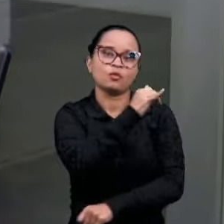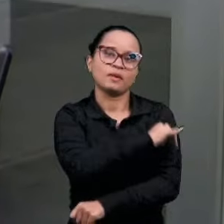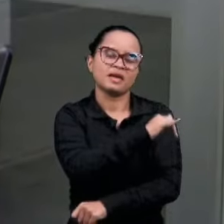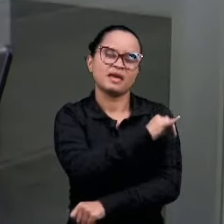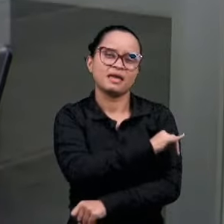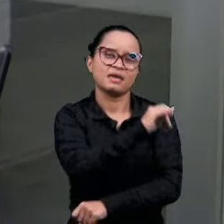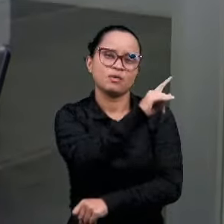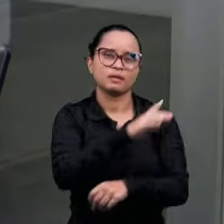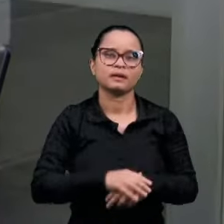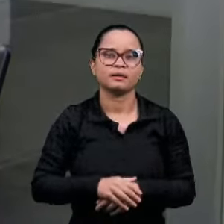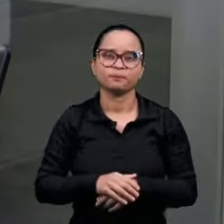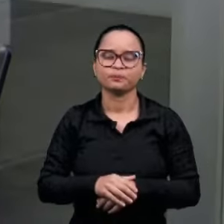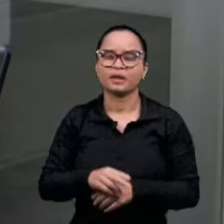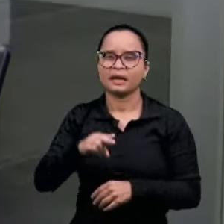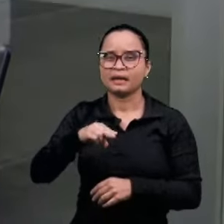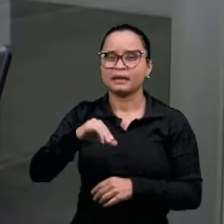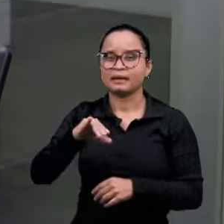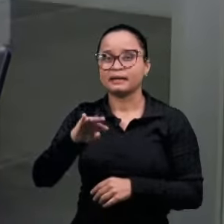igreja em Friburgo,